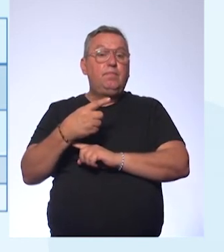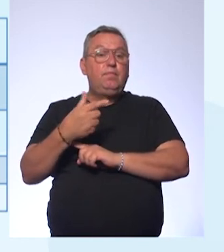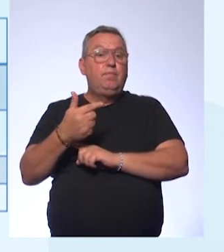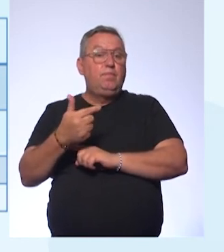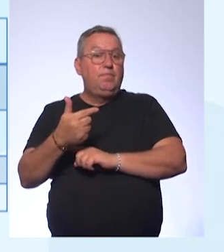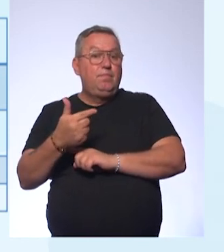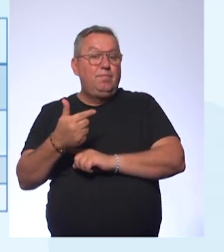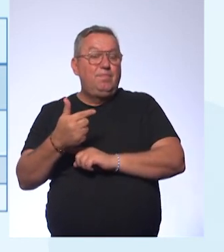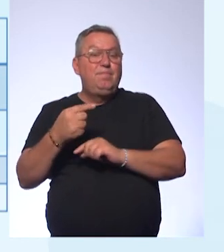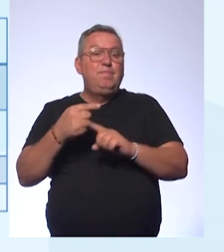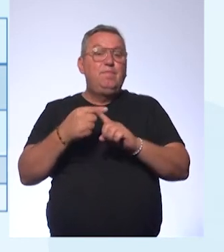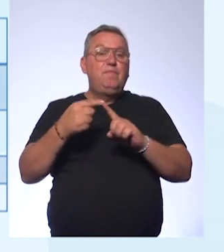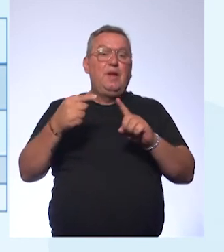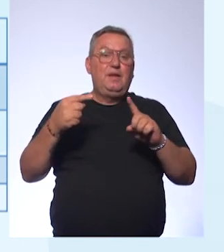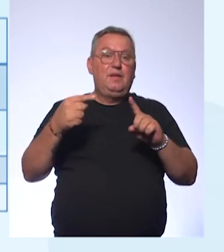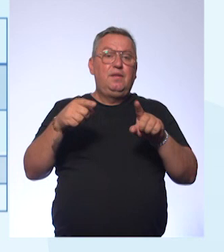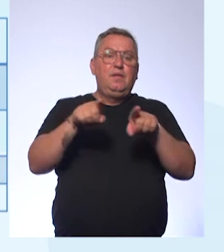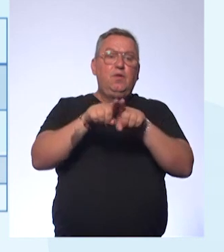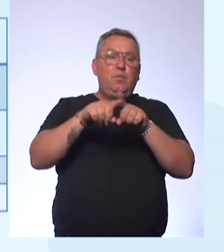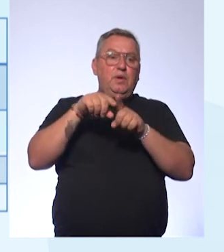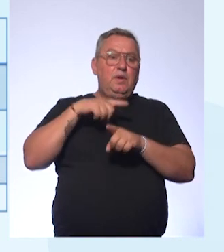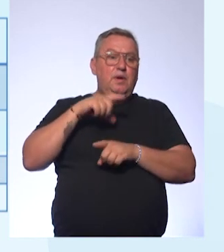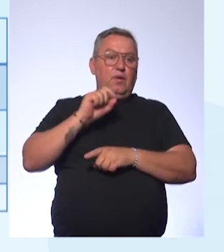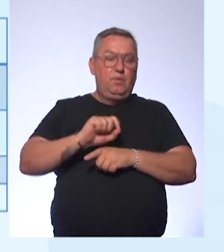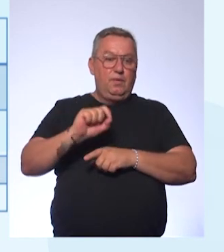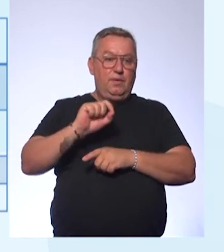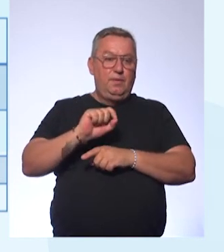112. Mais, temos aqui